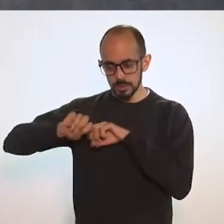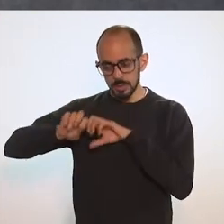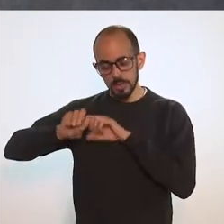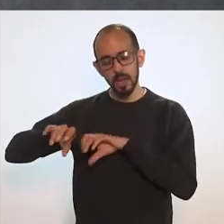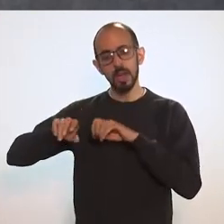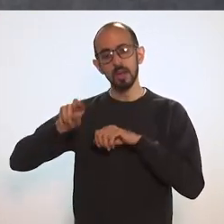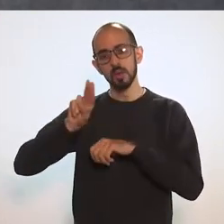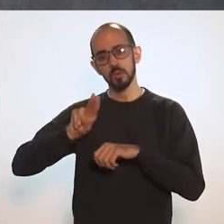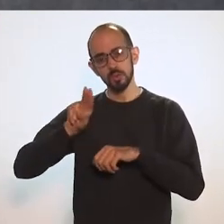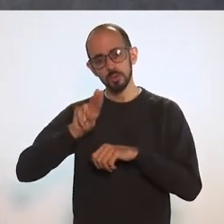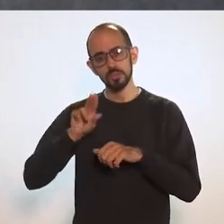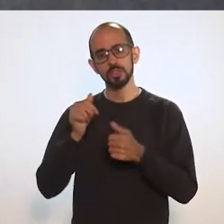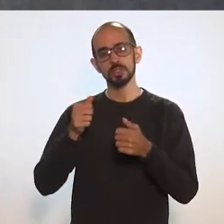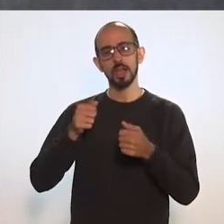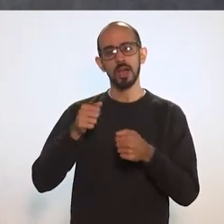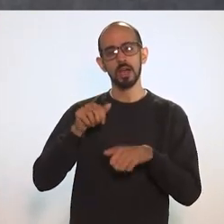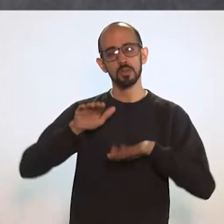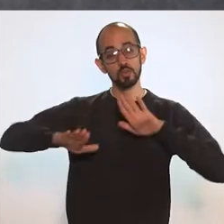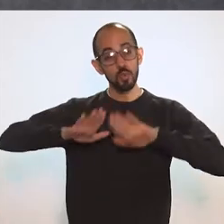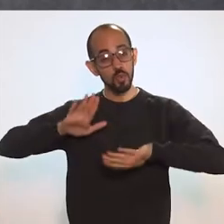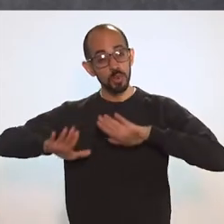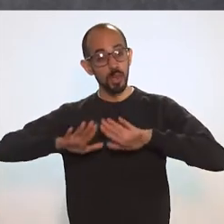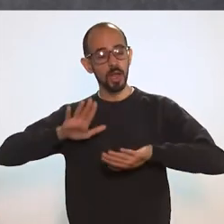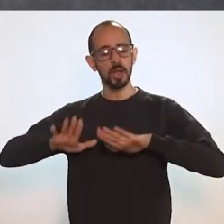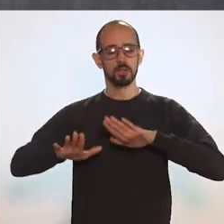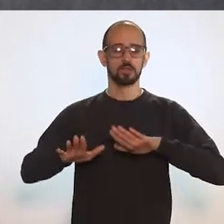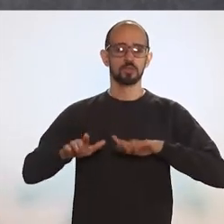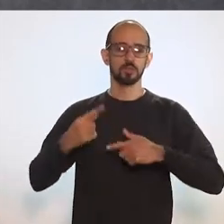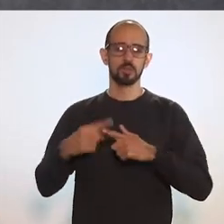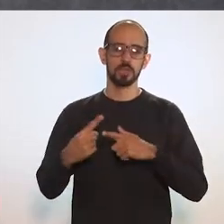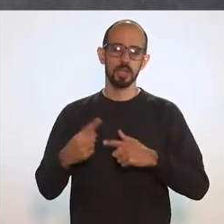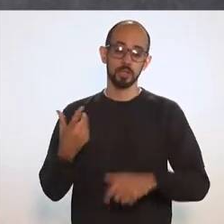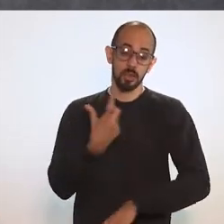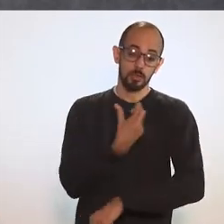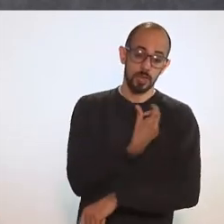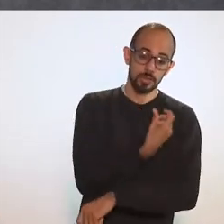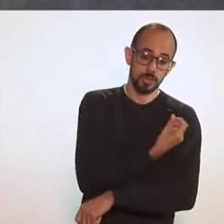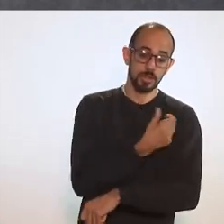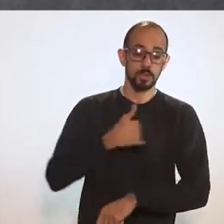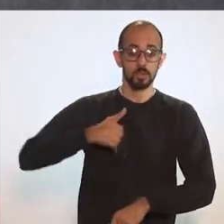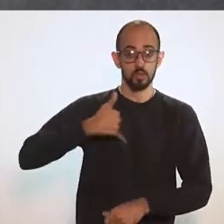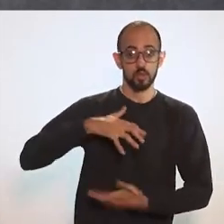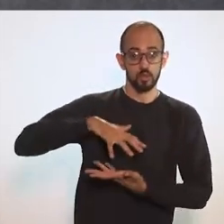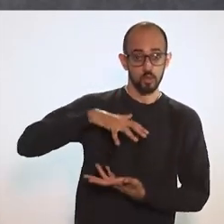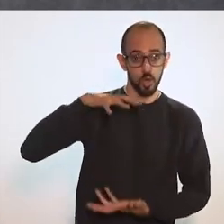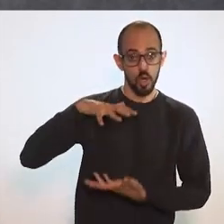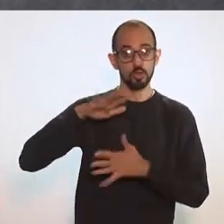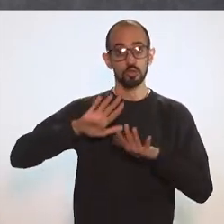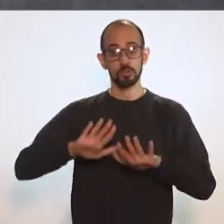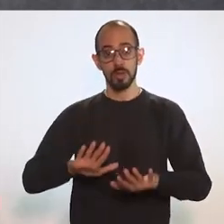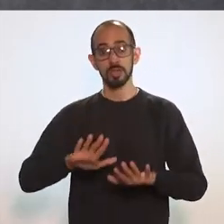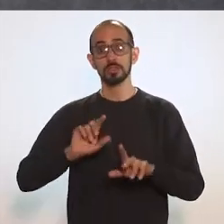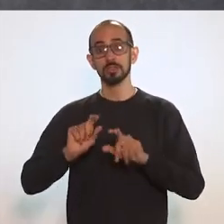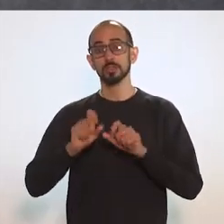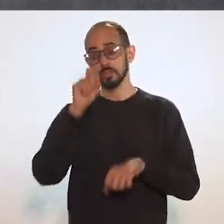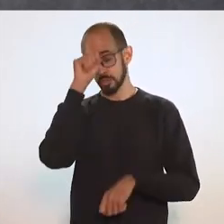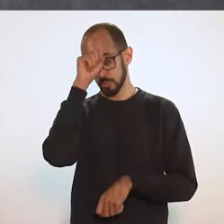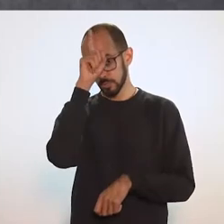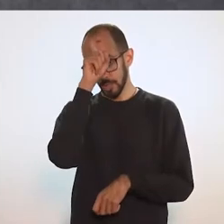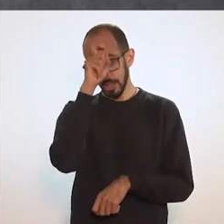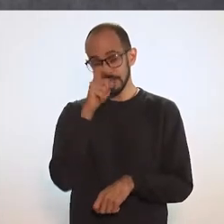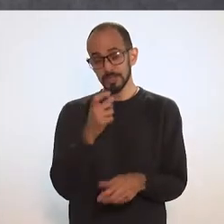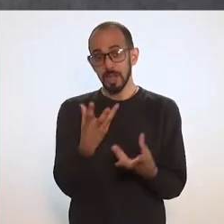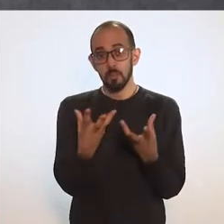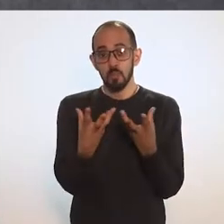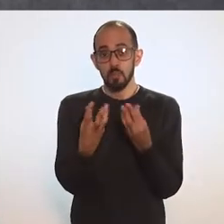tem visto são muitos relatos de que a gente está vacinando a população mais idosa, mas os hospitais estão cheios